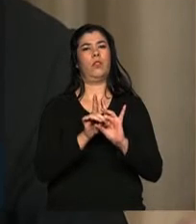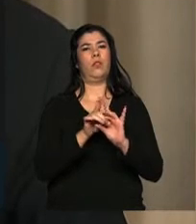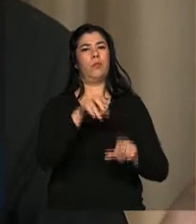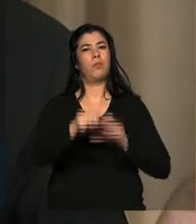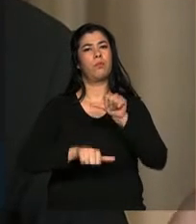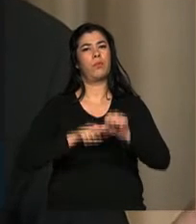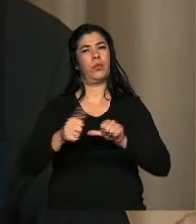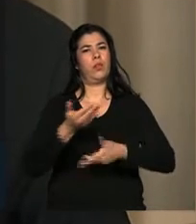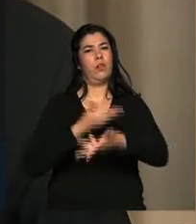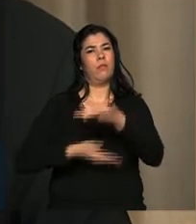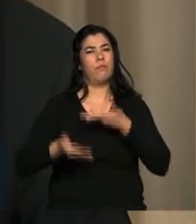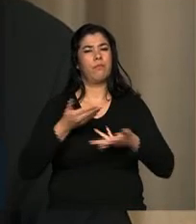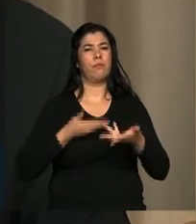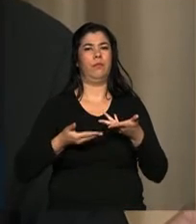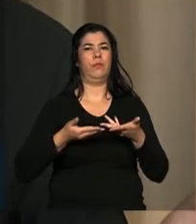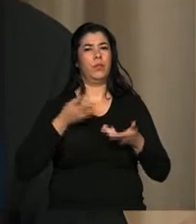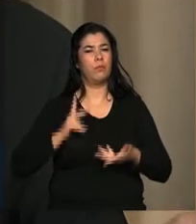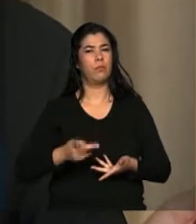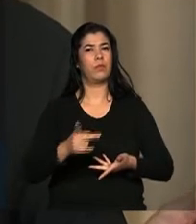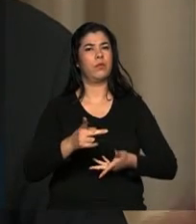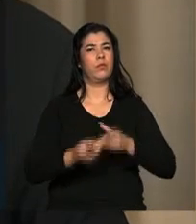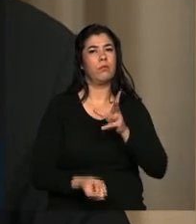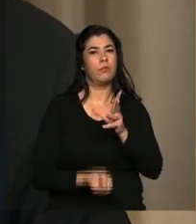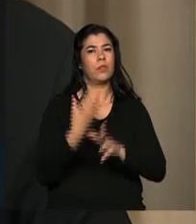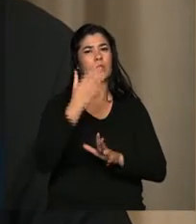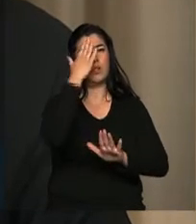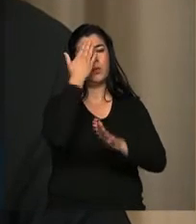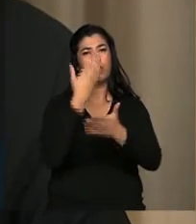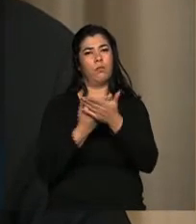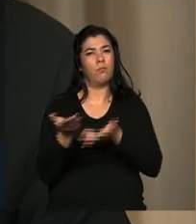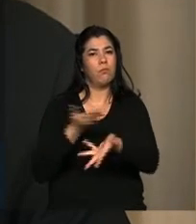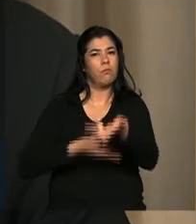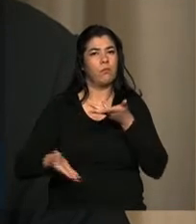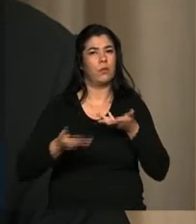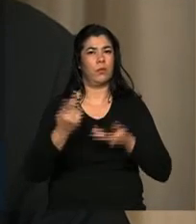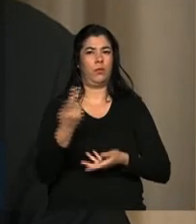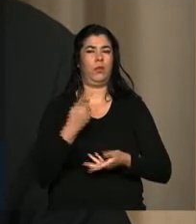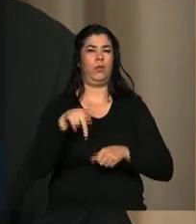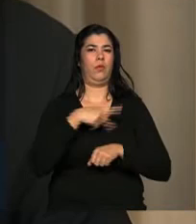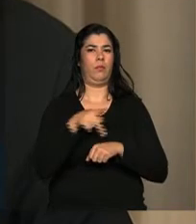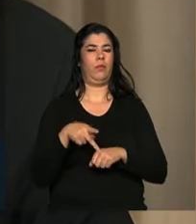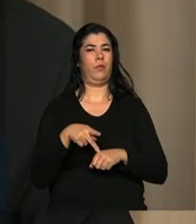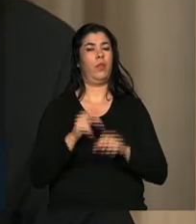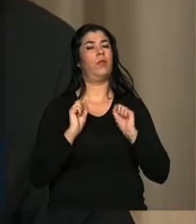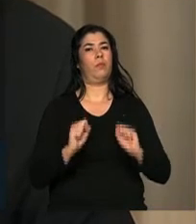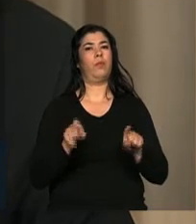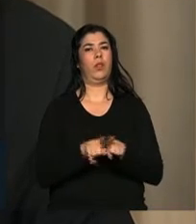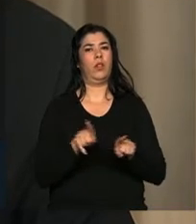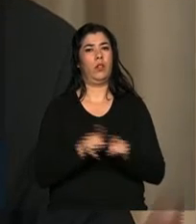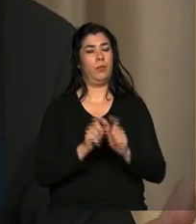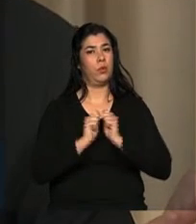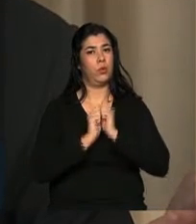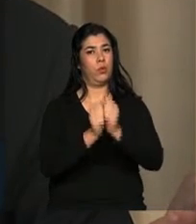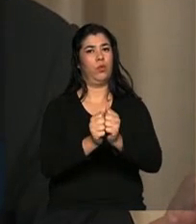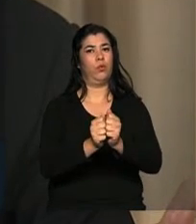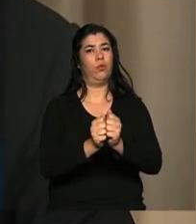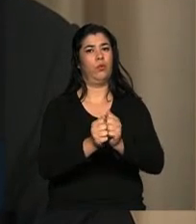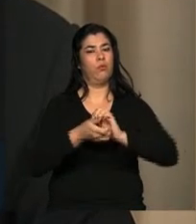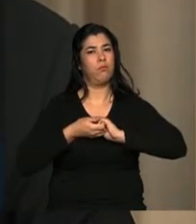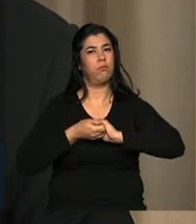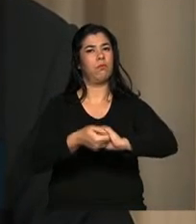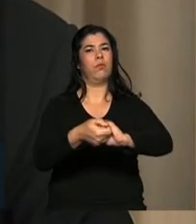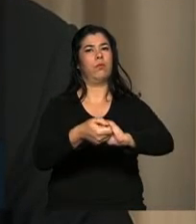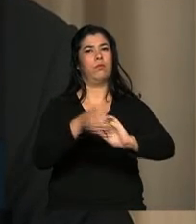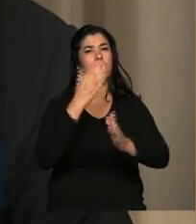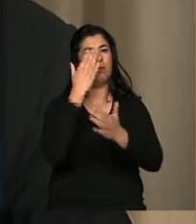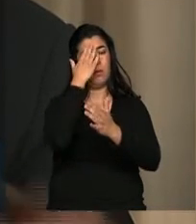essa relação para continuar criando confiança entre nós, para poder andar de mãos dadas.